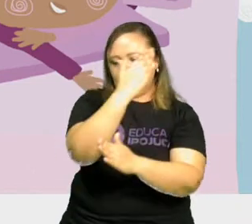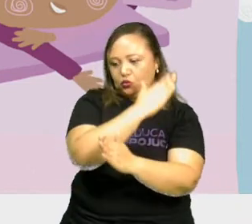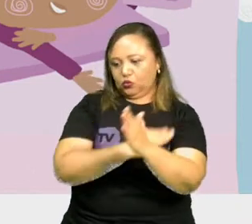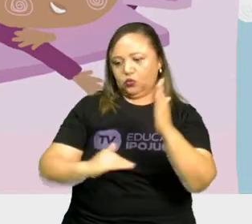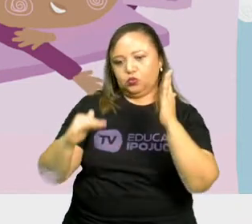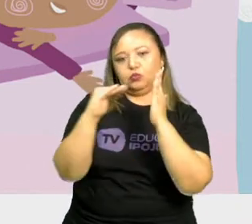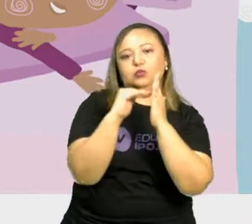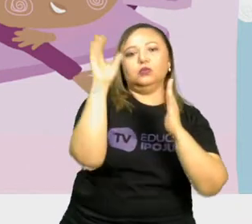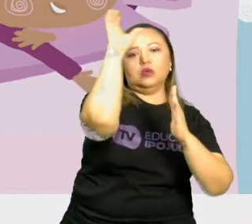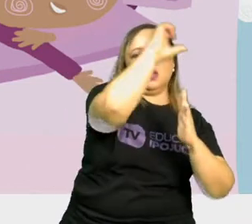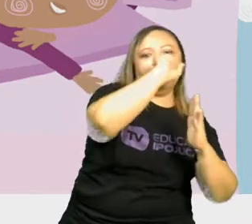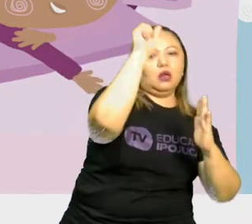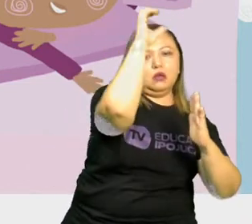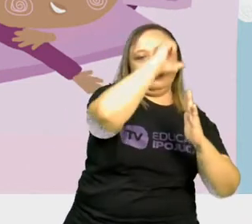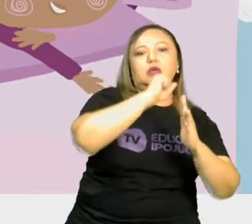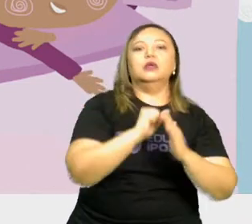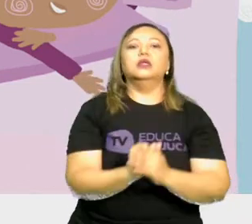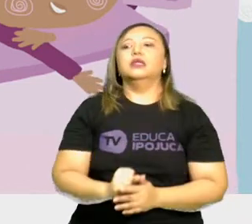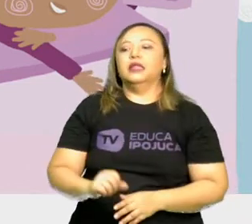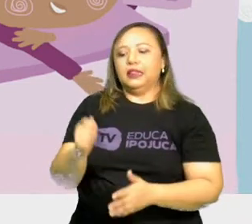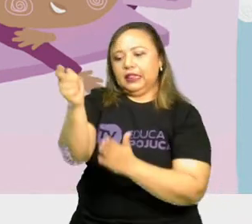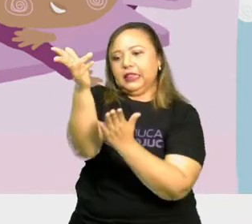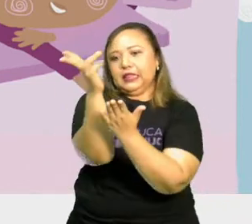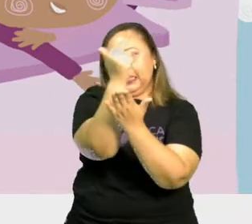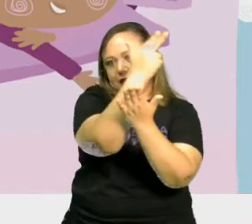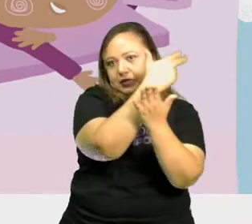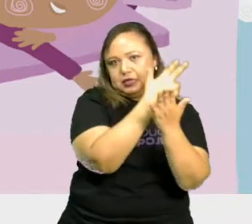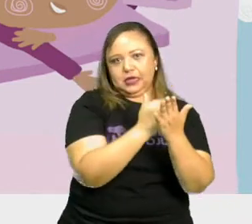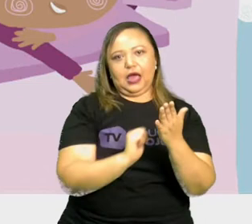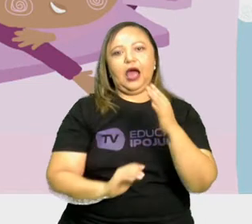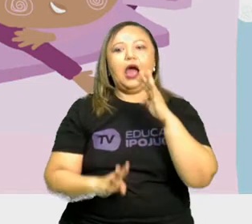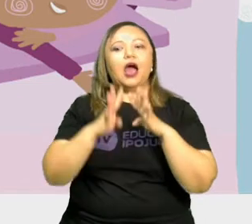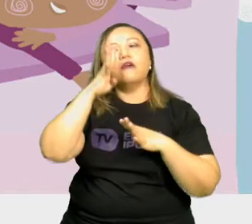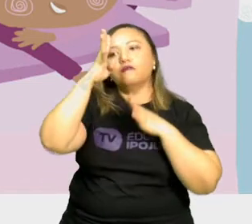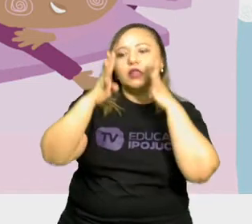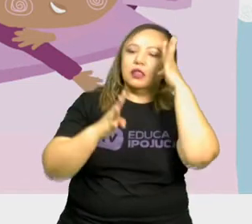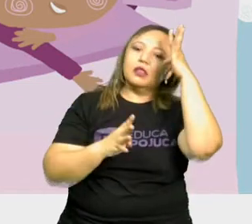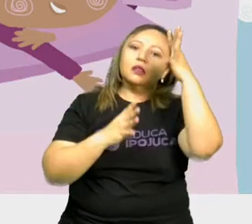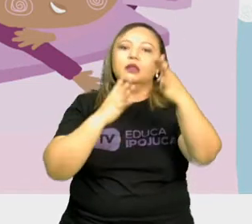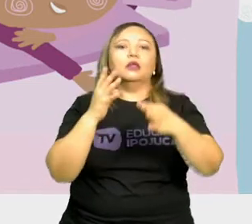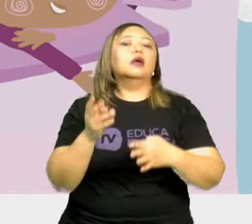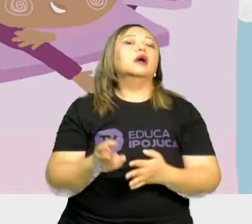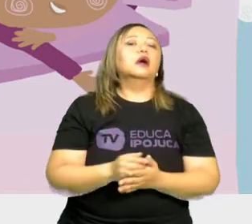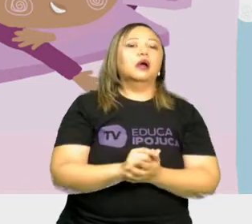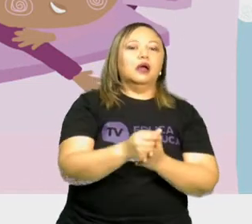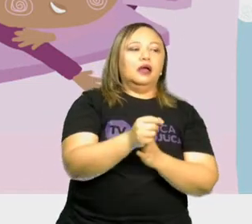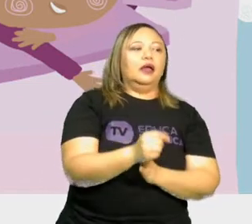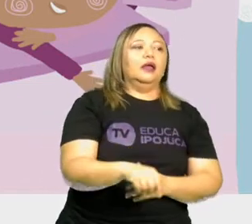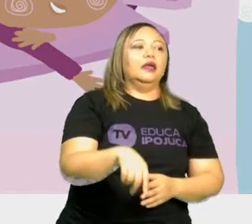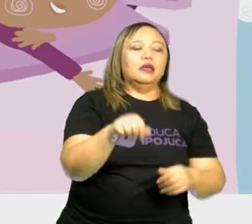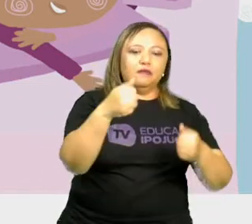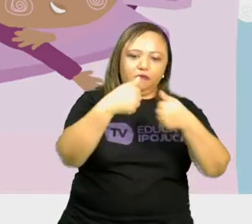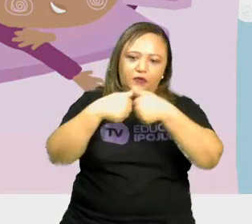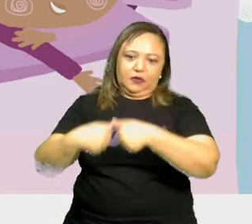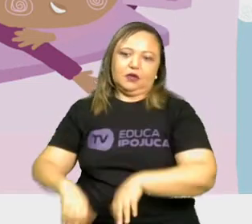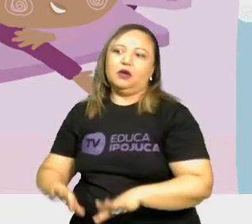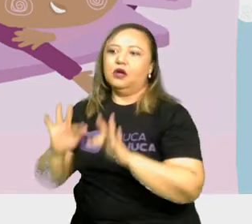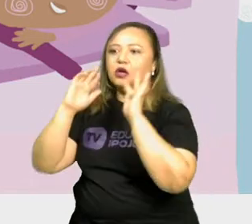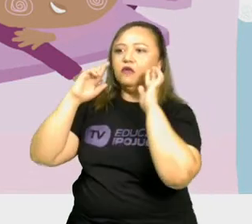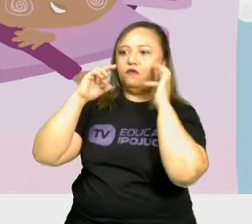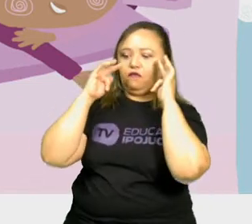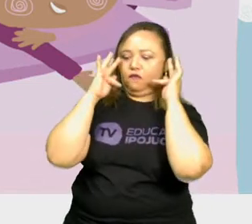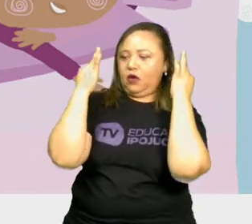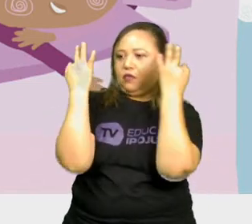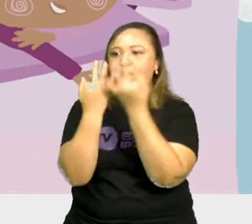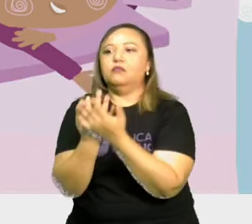desenhar, experimentar e inventar. Ter tempo em família e algum tempo a sós. E não se esqueçam